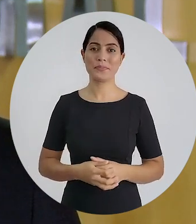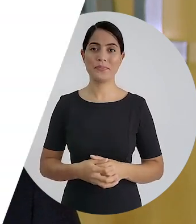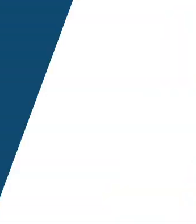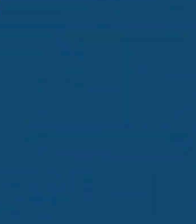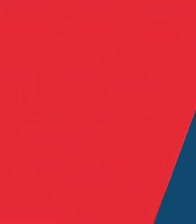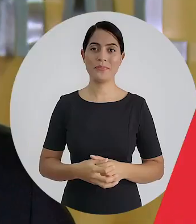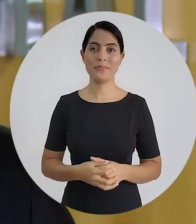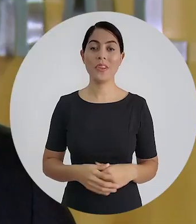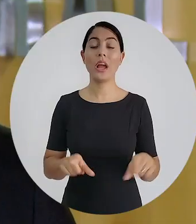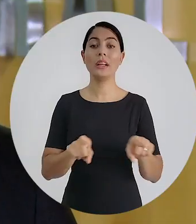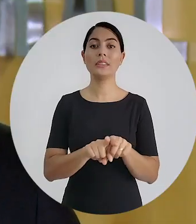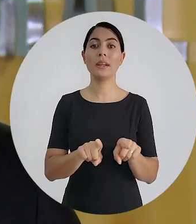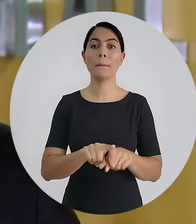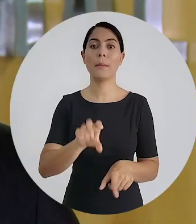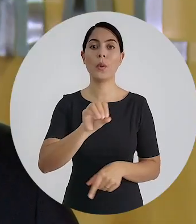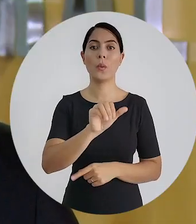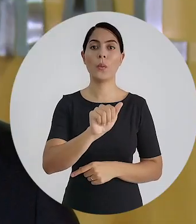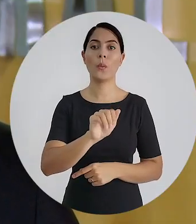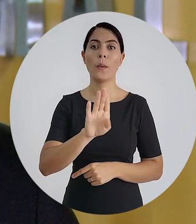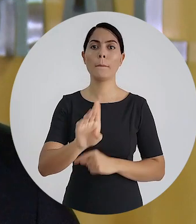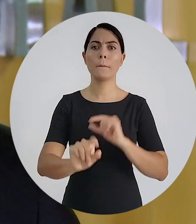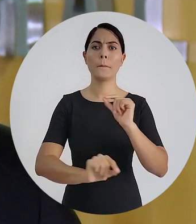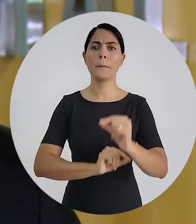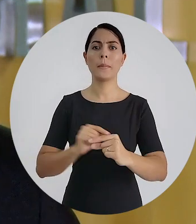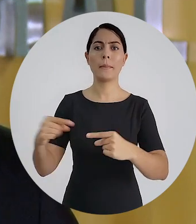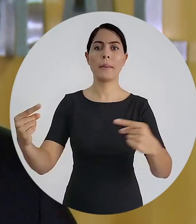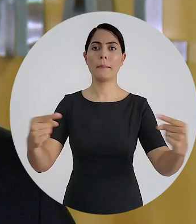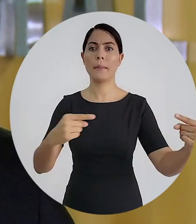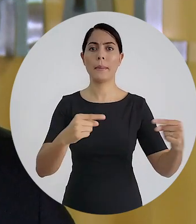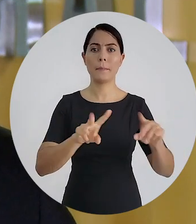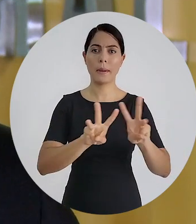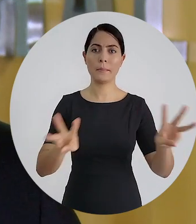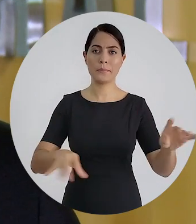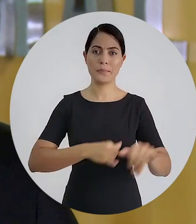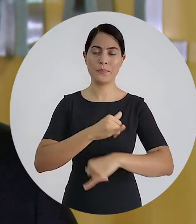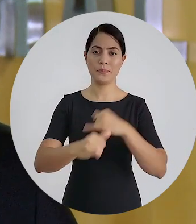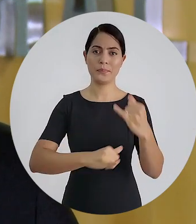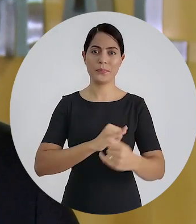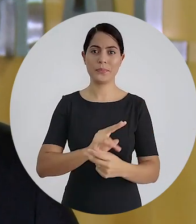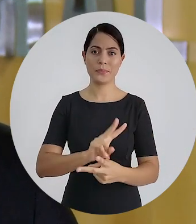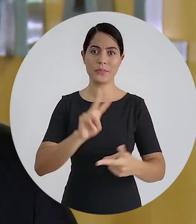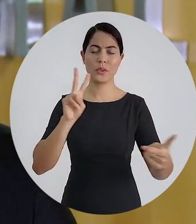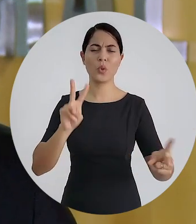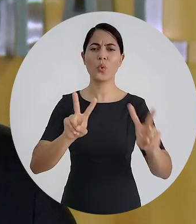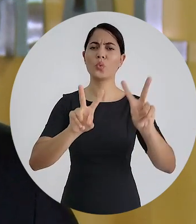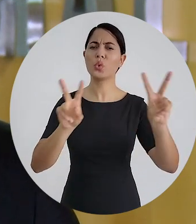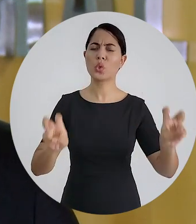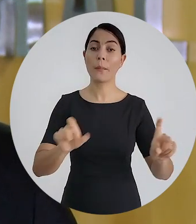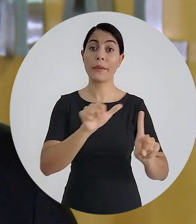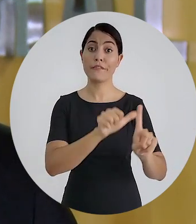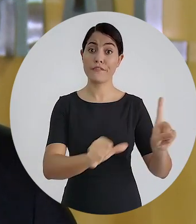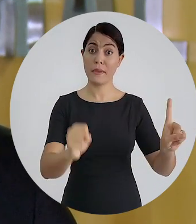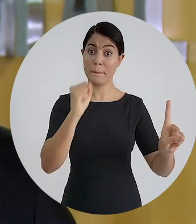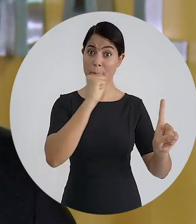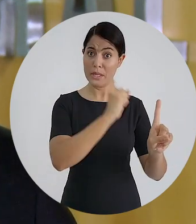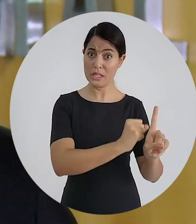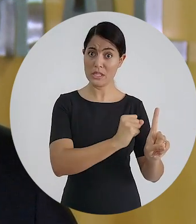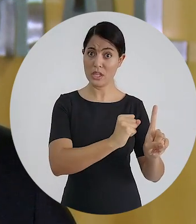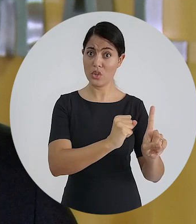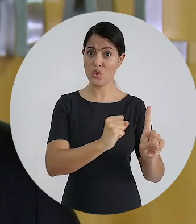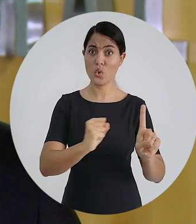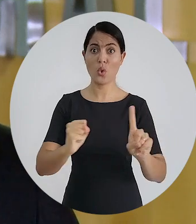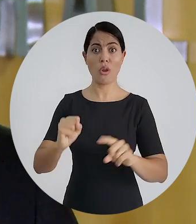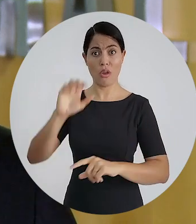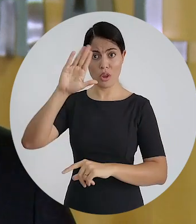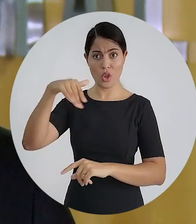site. A OAB Nacional realizou o debate virtual Feminicídio e a Legítima Defesa da Honra, na perspectiva de